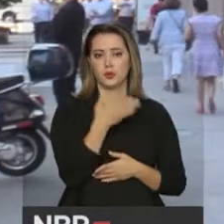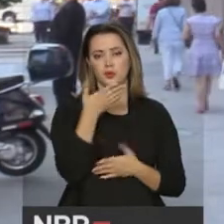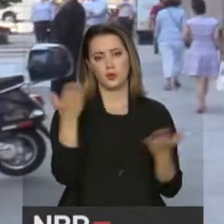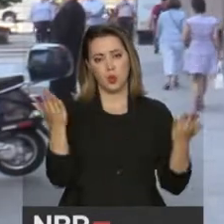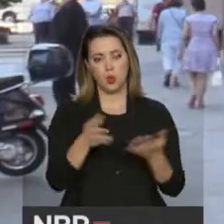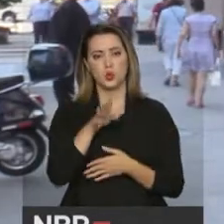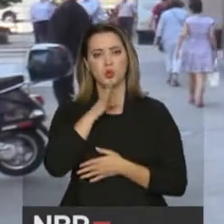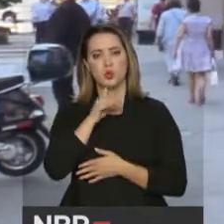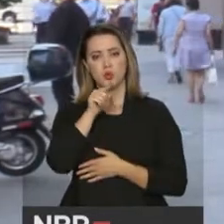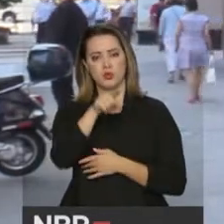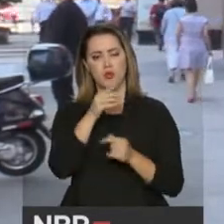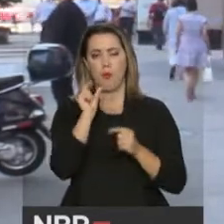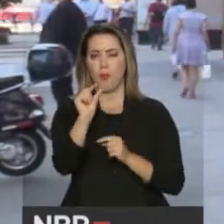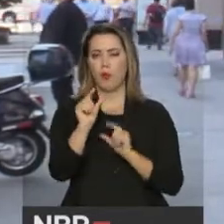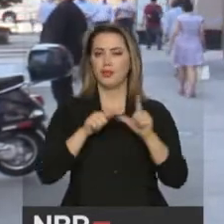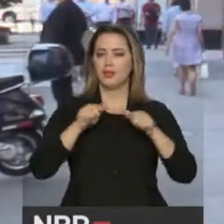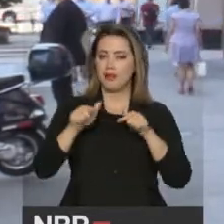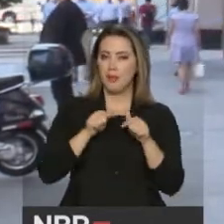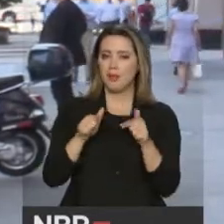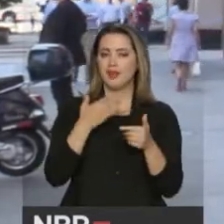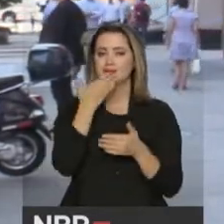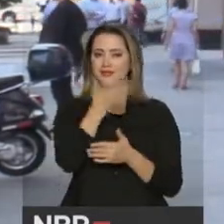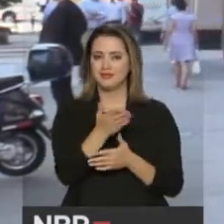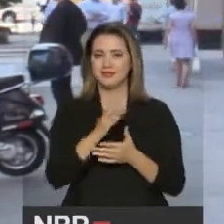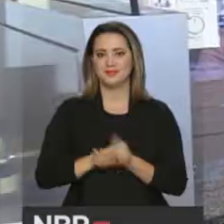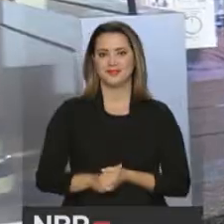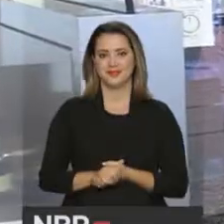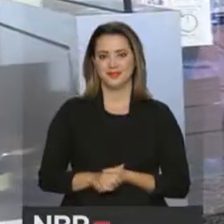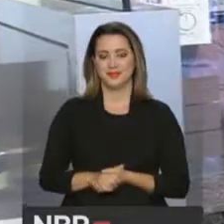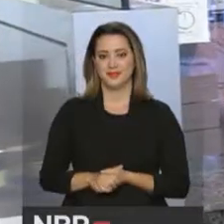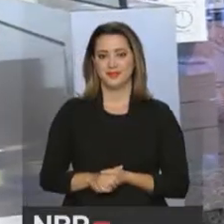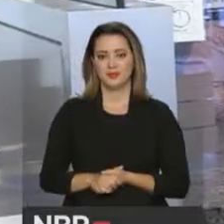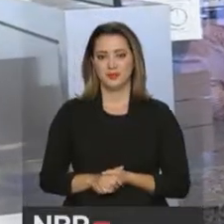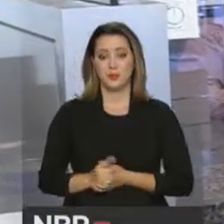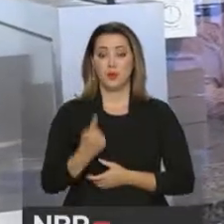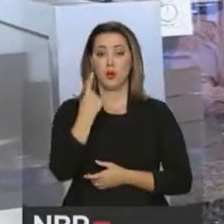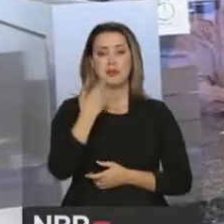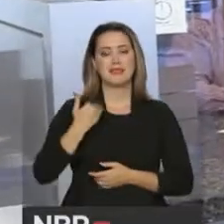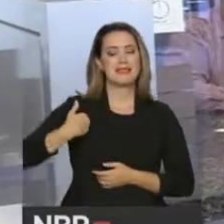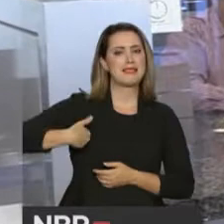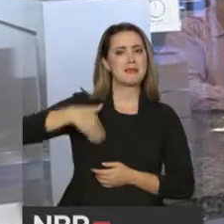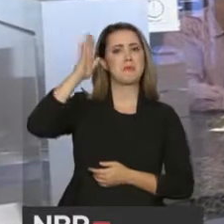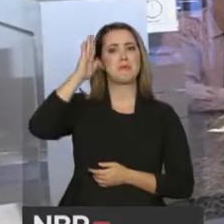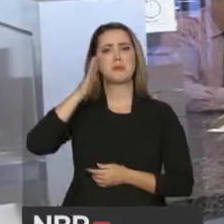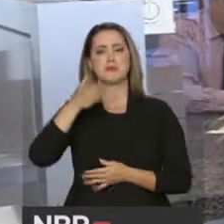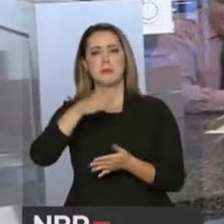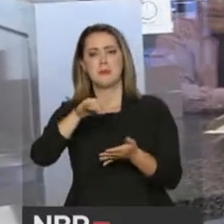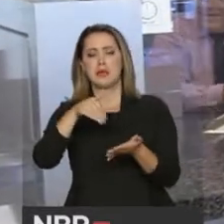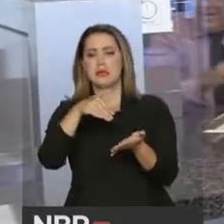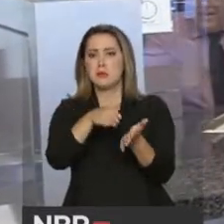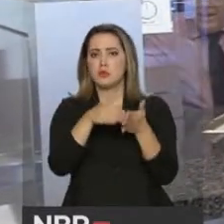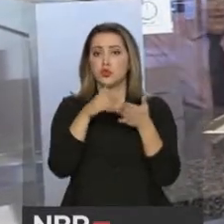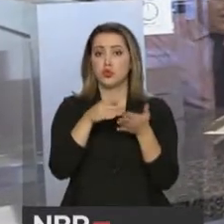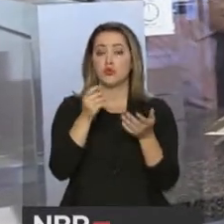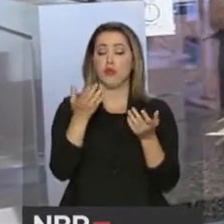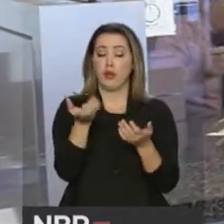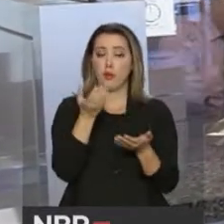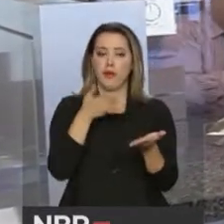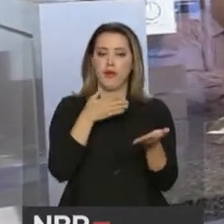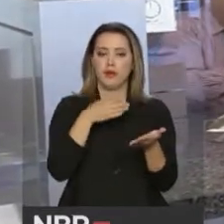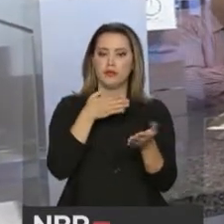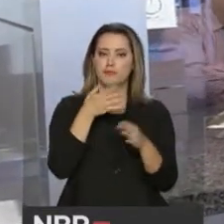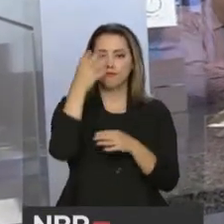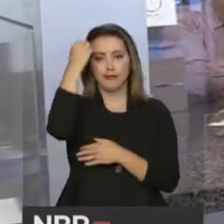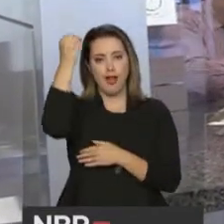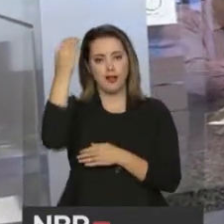nós vamos conhecer um pouco melhor o trabalho do consulado. Uma das maiores demandas em Washington é por vistos para